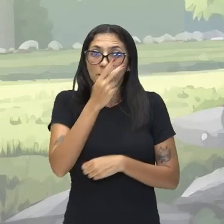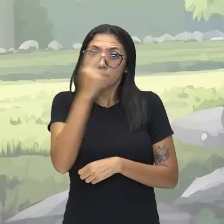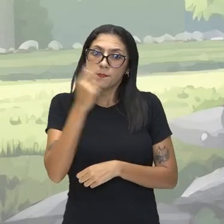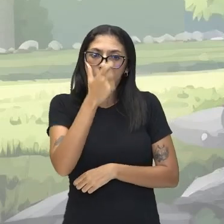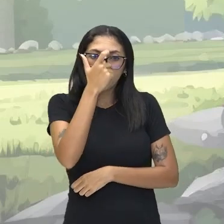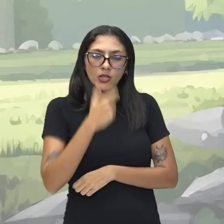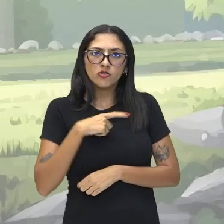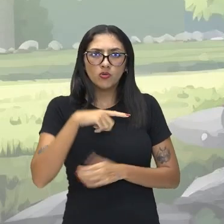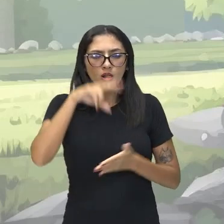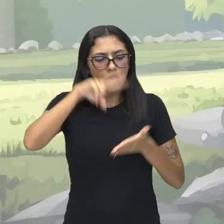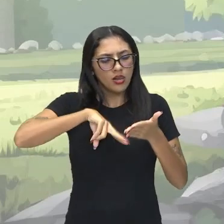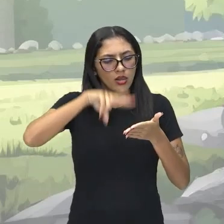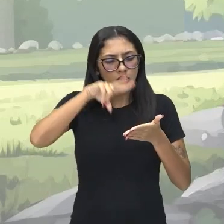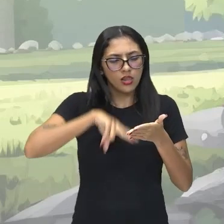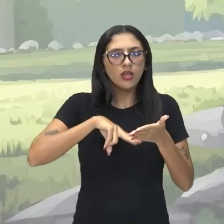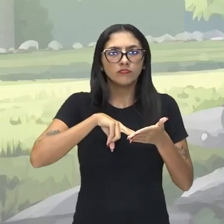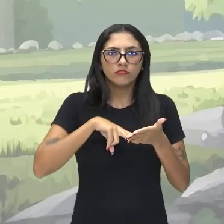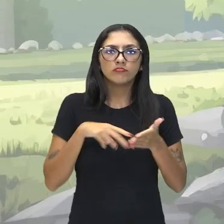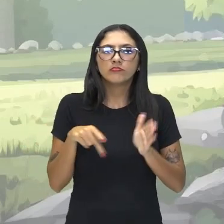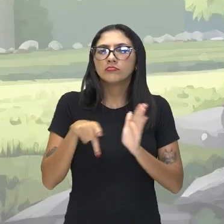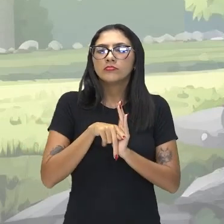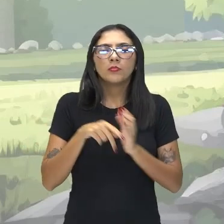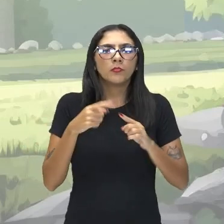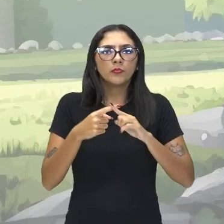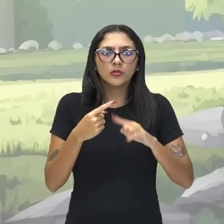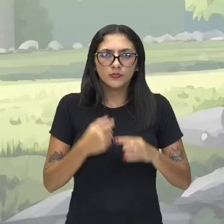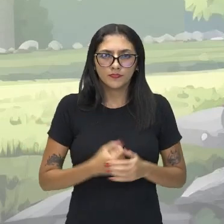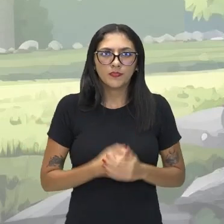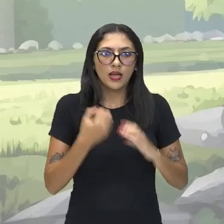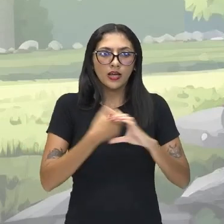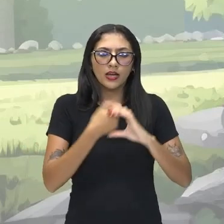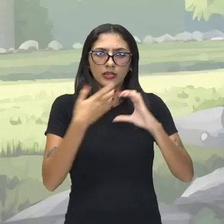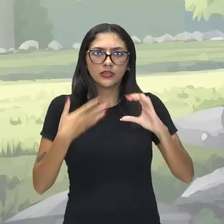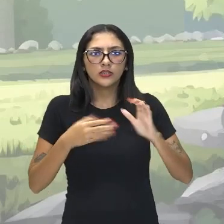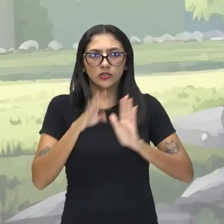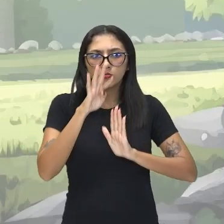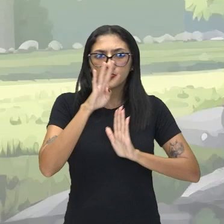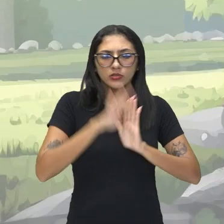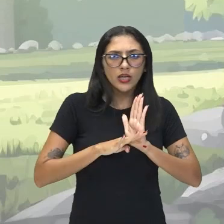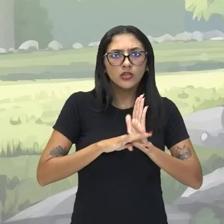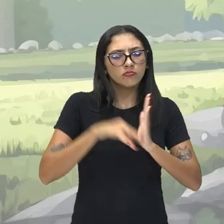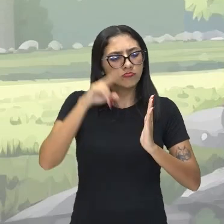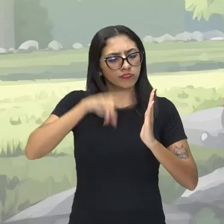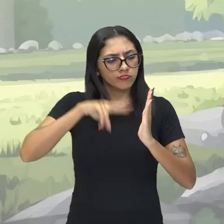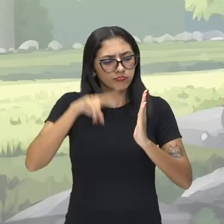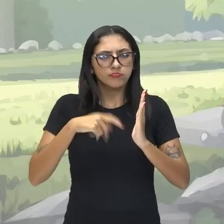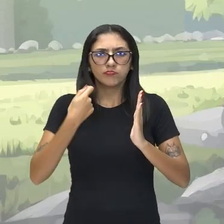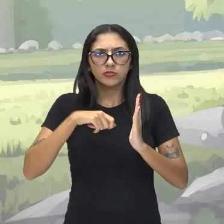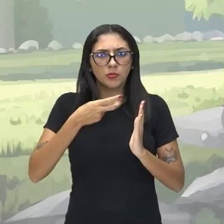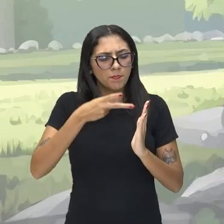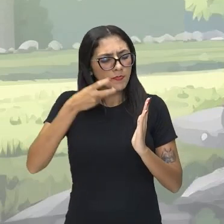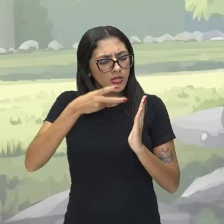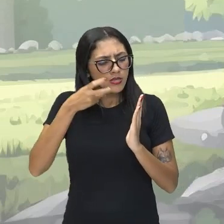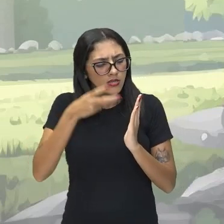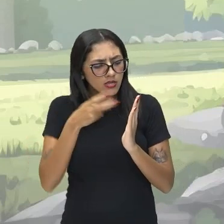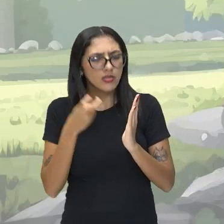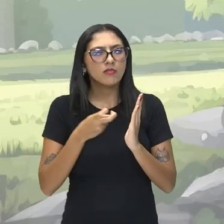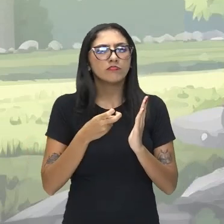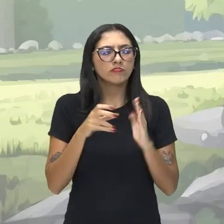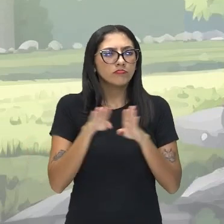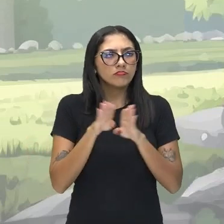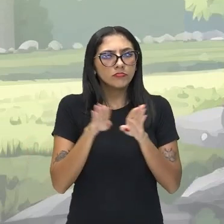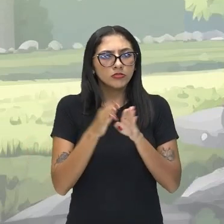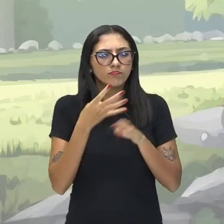que os aspectos que constituem ali aquela narrativa possam ser encontrados, né, e apreciados por